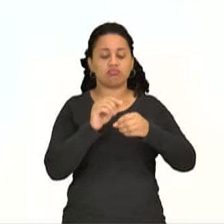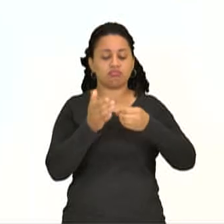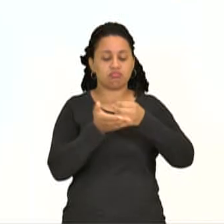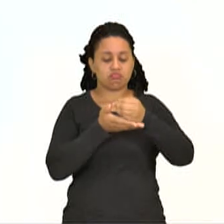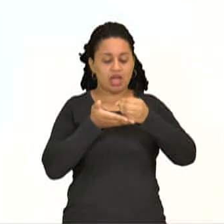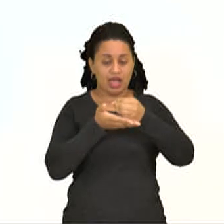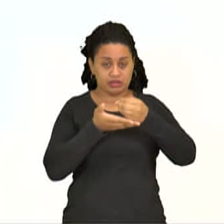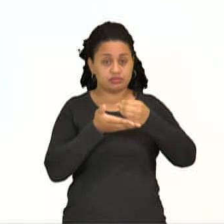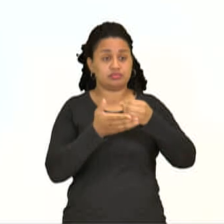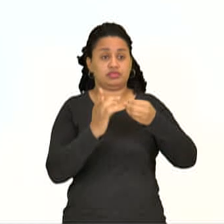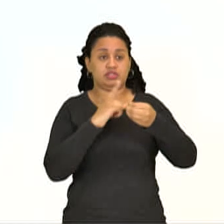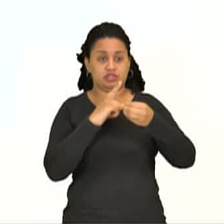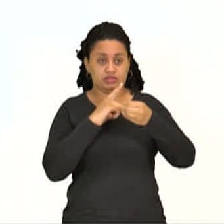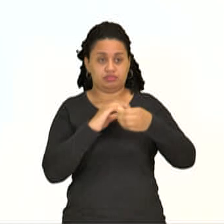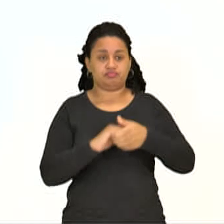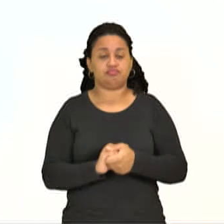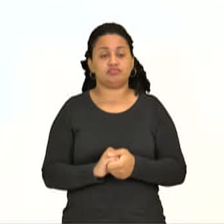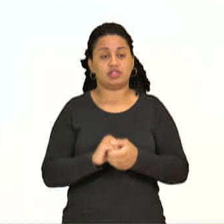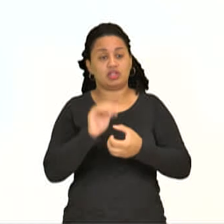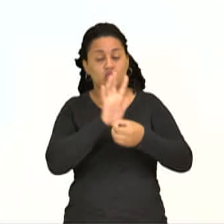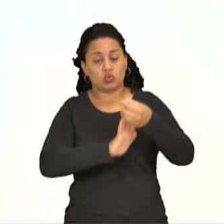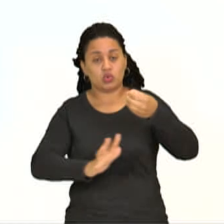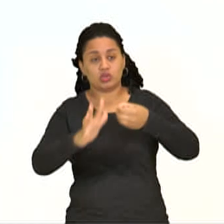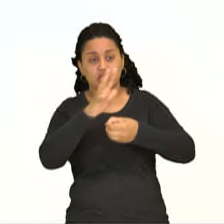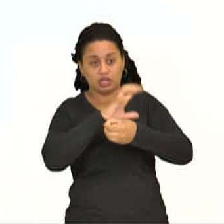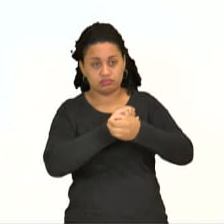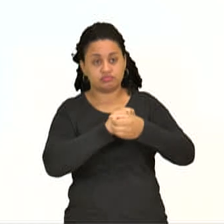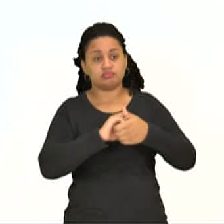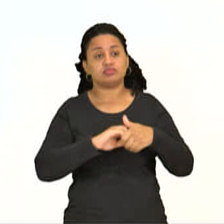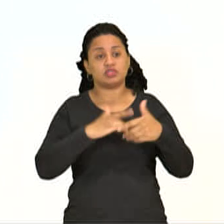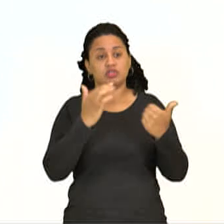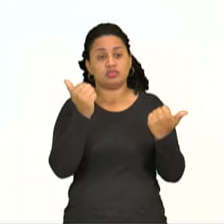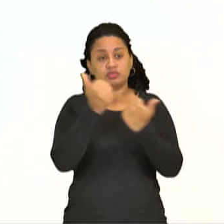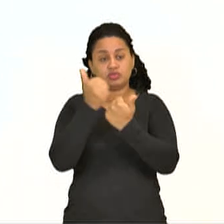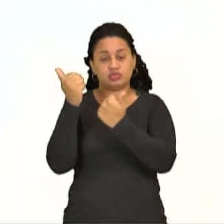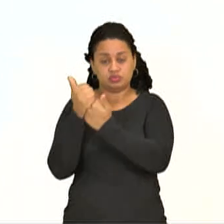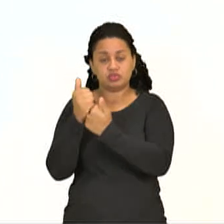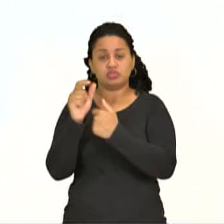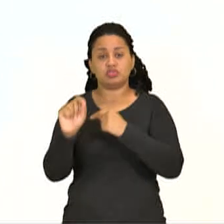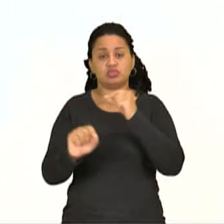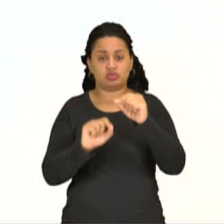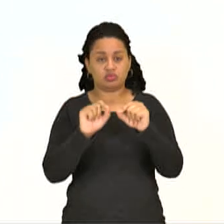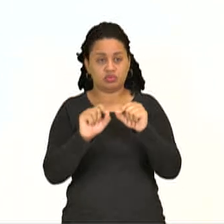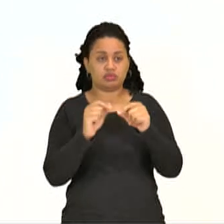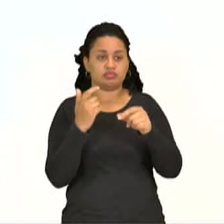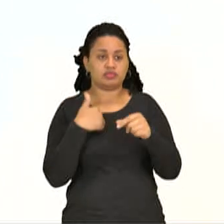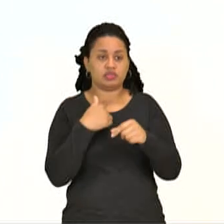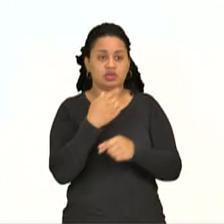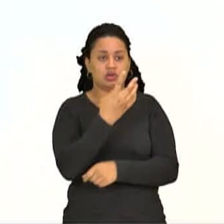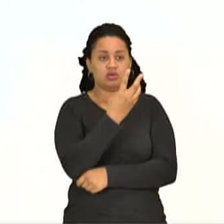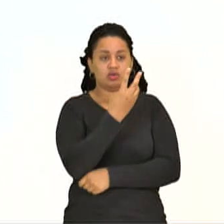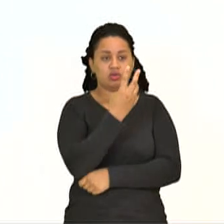base, nós temos a área total, então vamos substituir a área total,